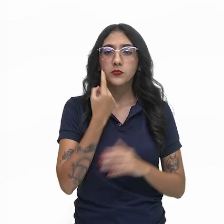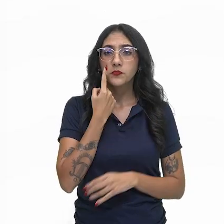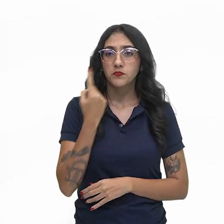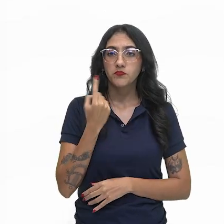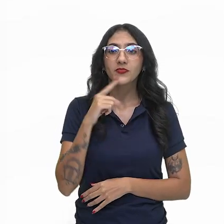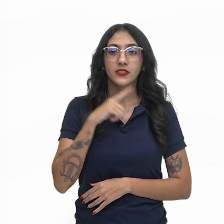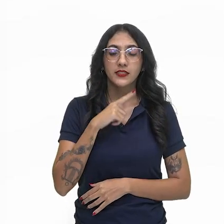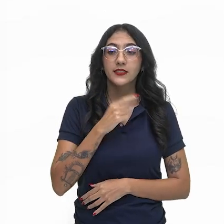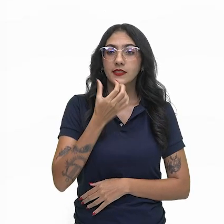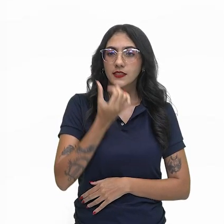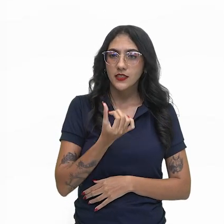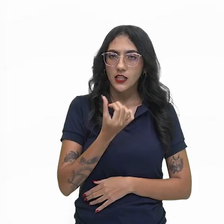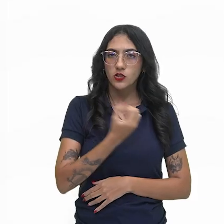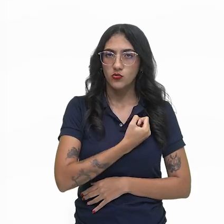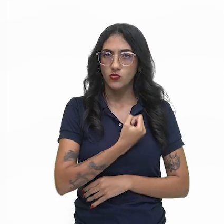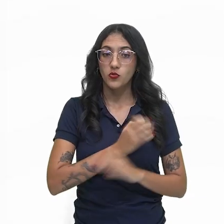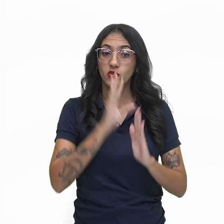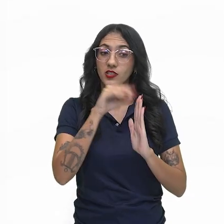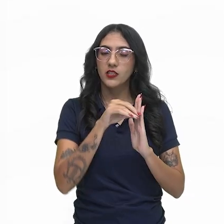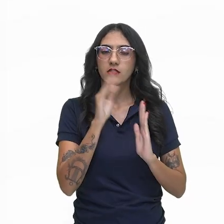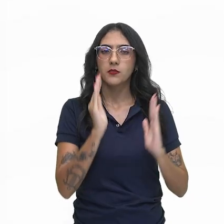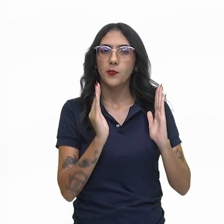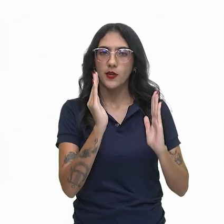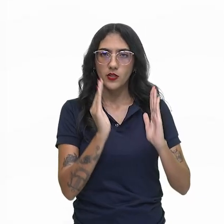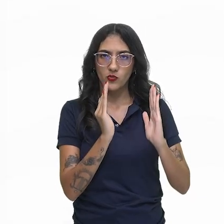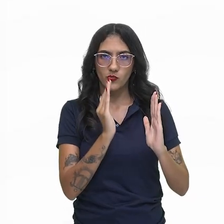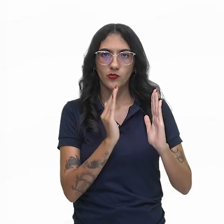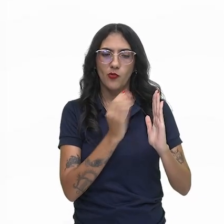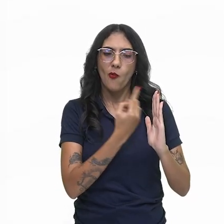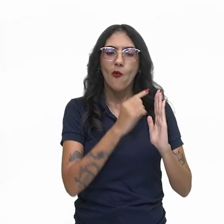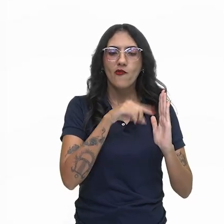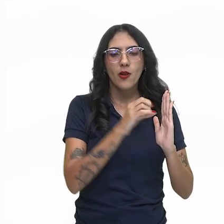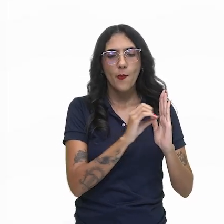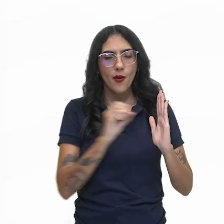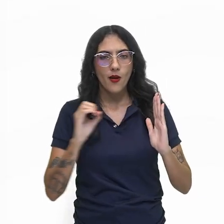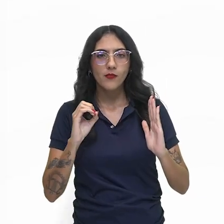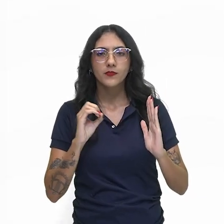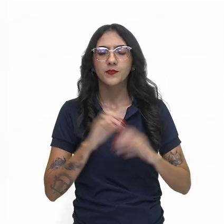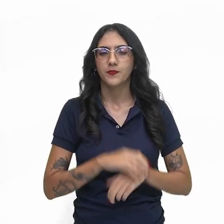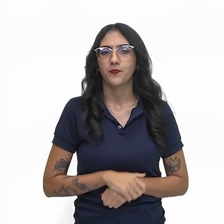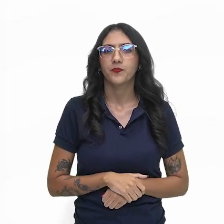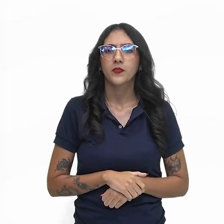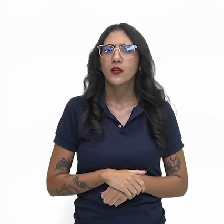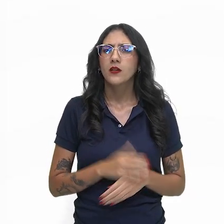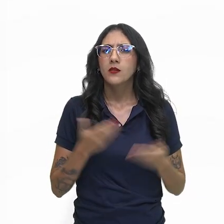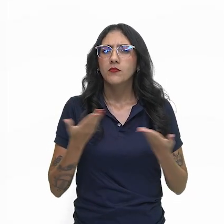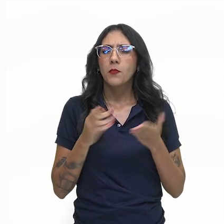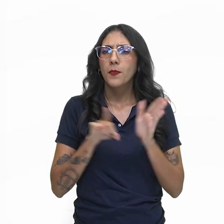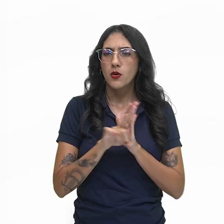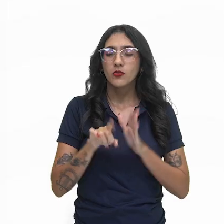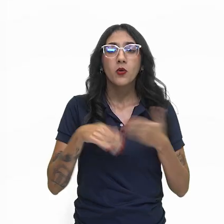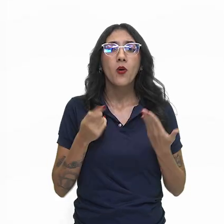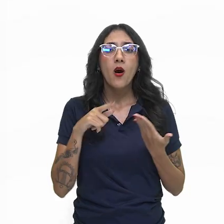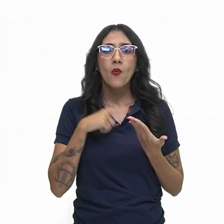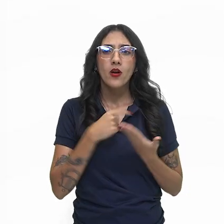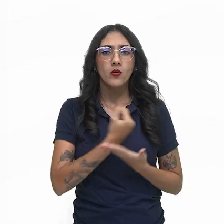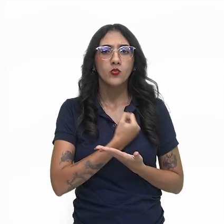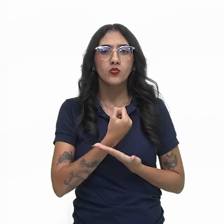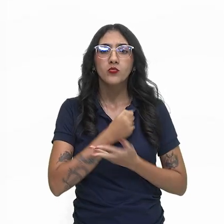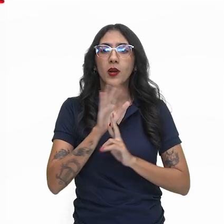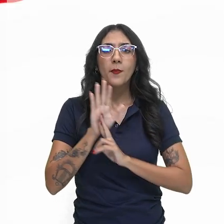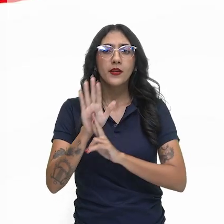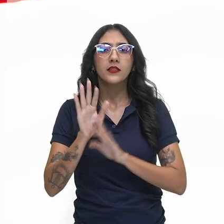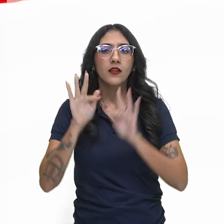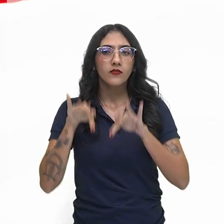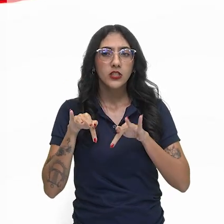6 algarismos significativos. Tá certo? Qual é o algarismo duvidoso? É o último